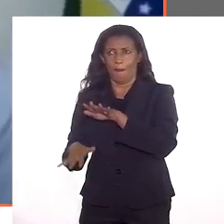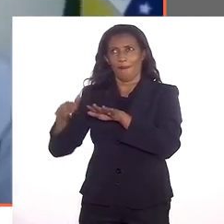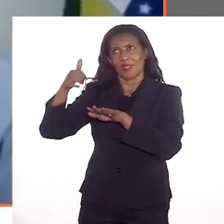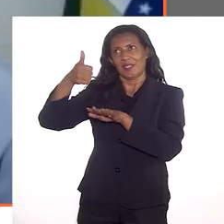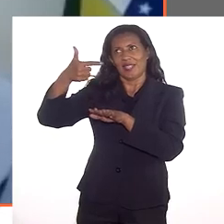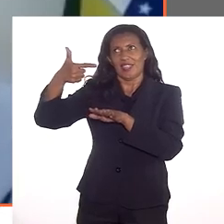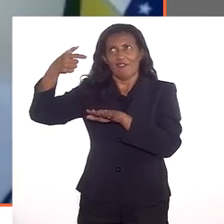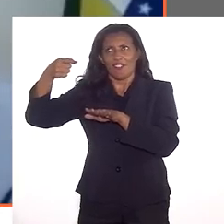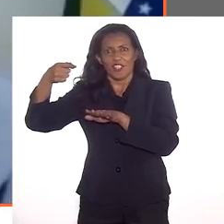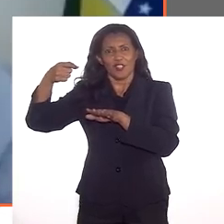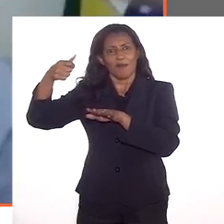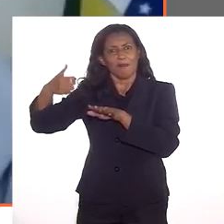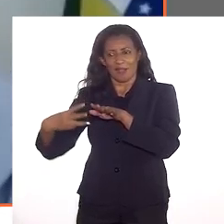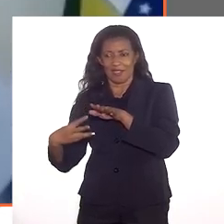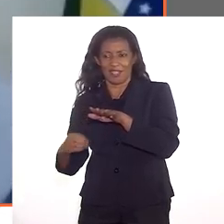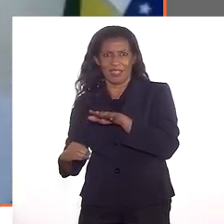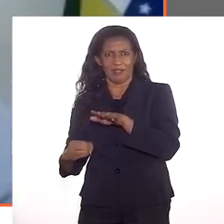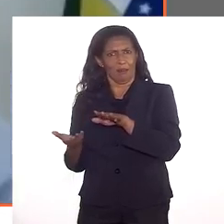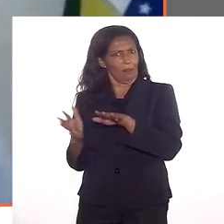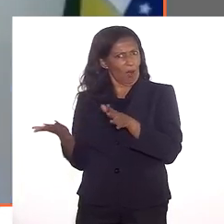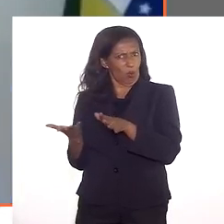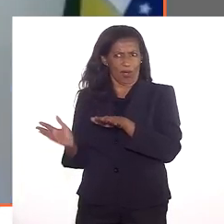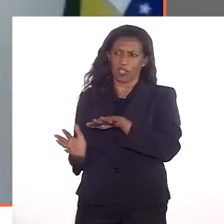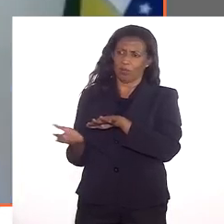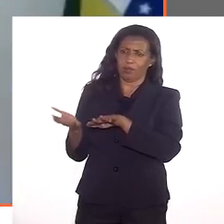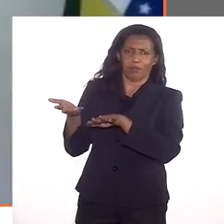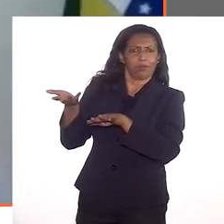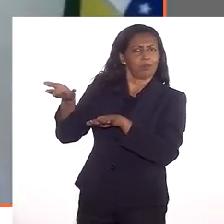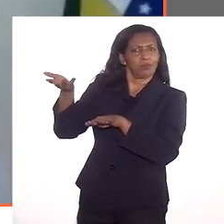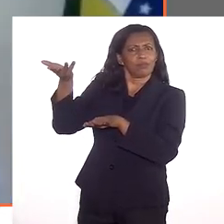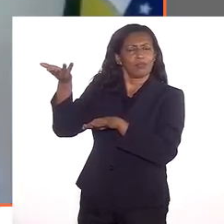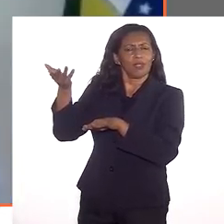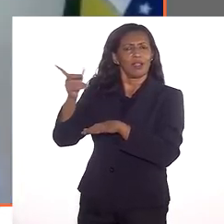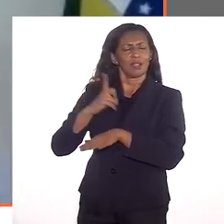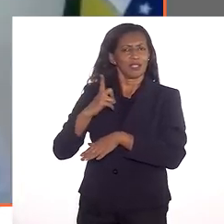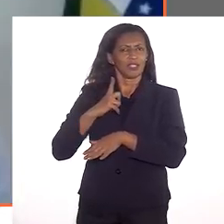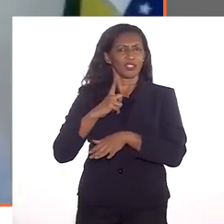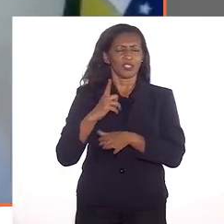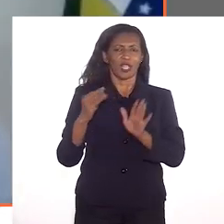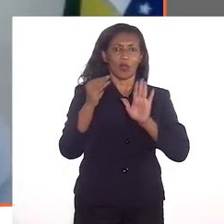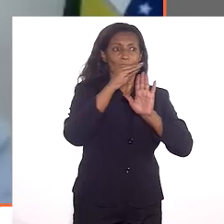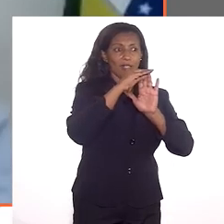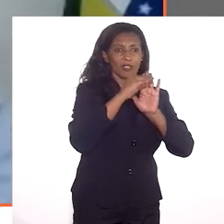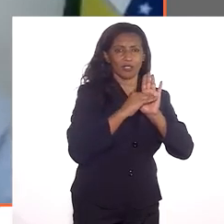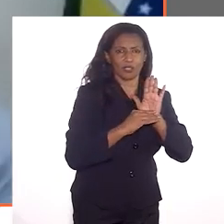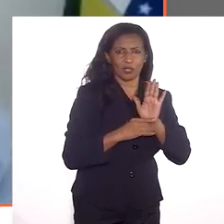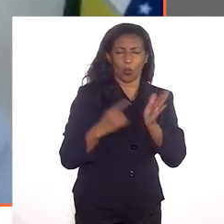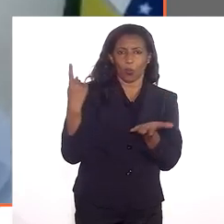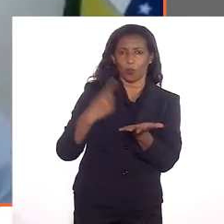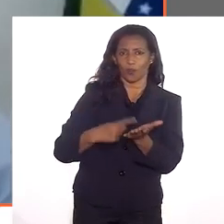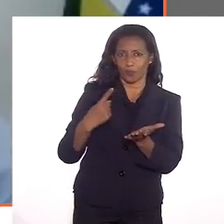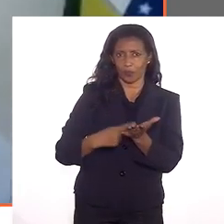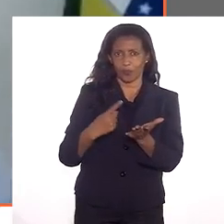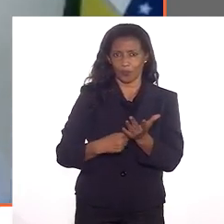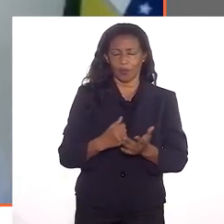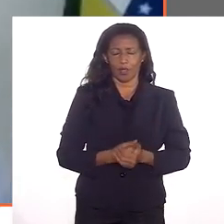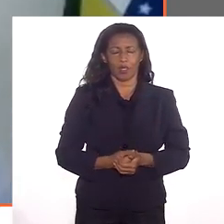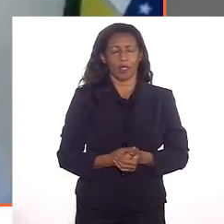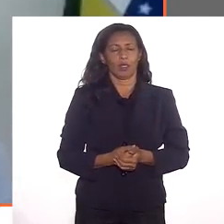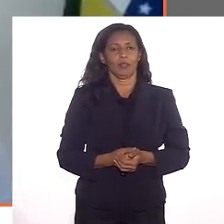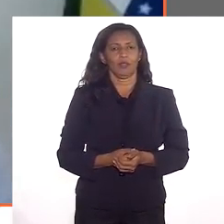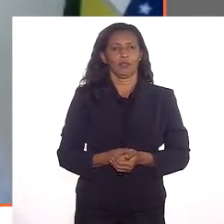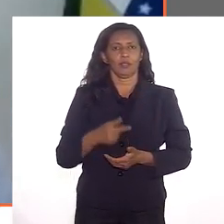para menos de 30, foi um desastre total. Mas agora já recuperou uma boa parte, né? A gente tem uma agenda que é controvertida, inclusive eu me